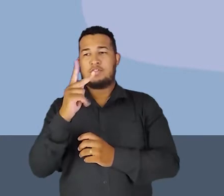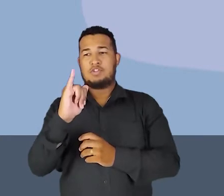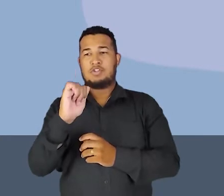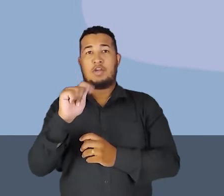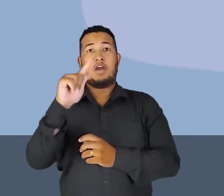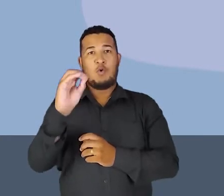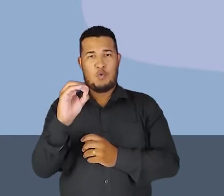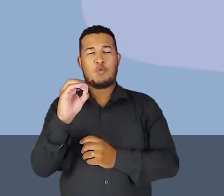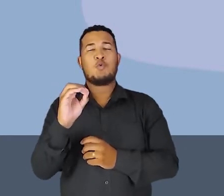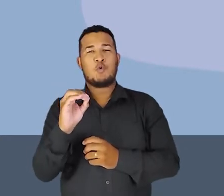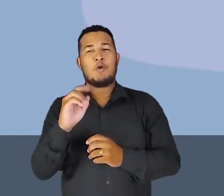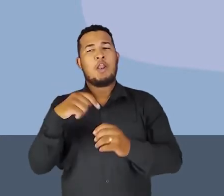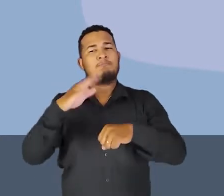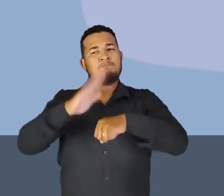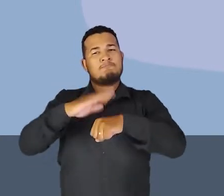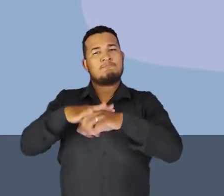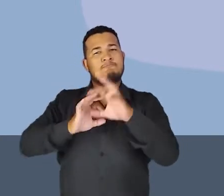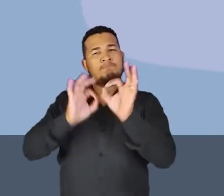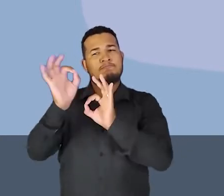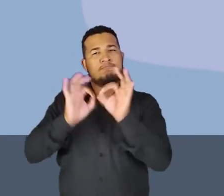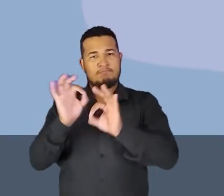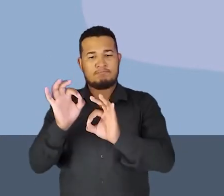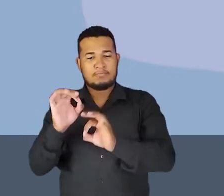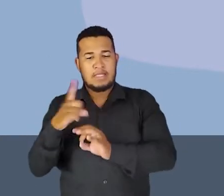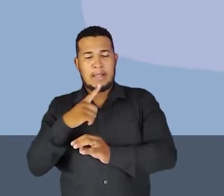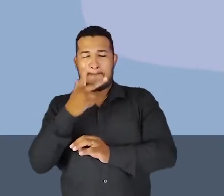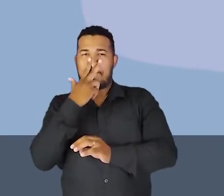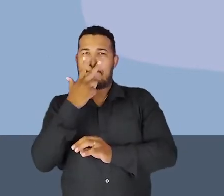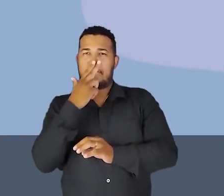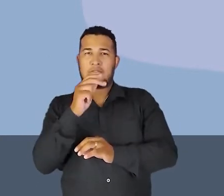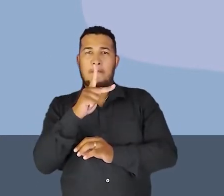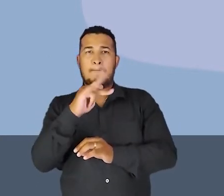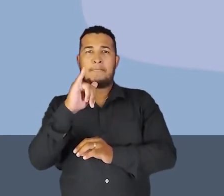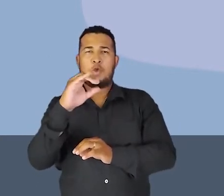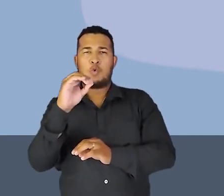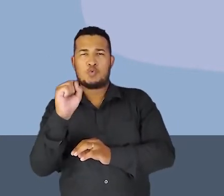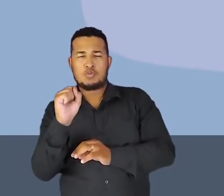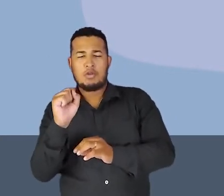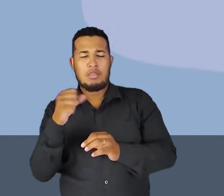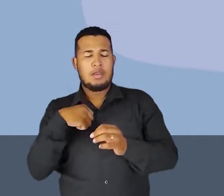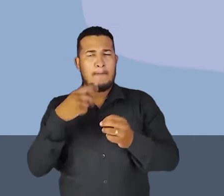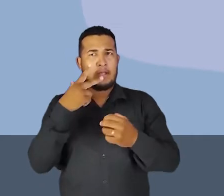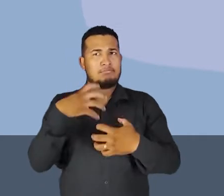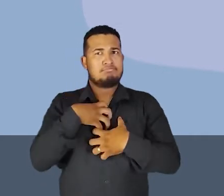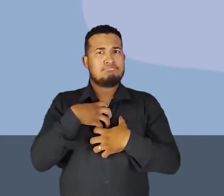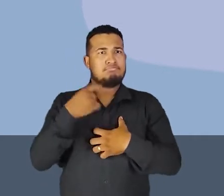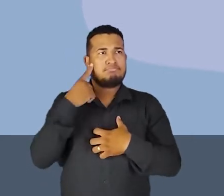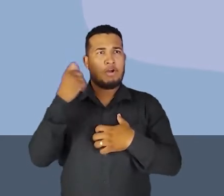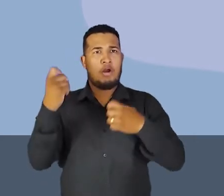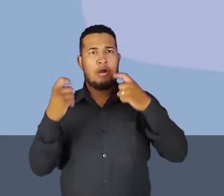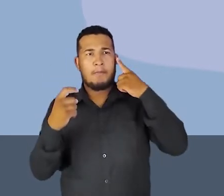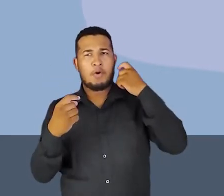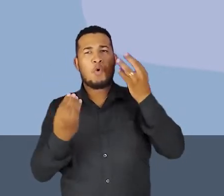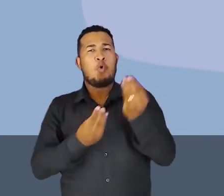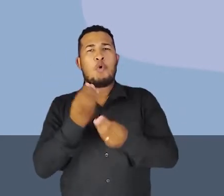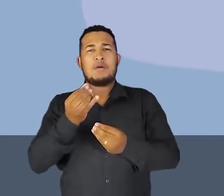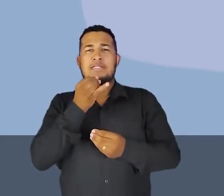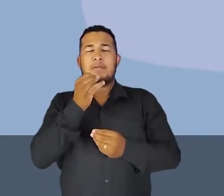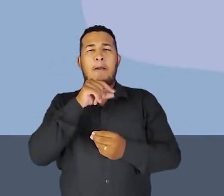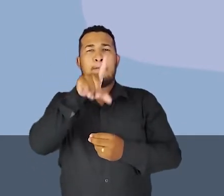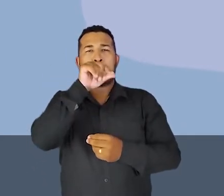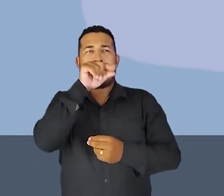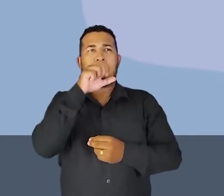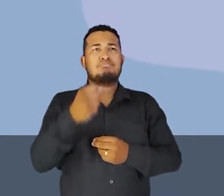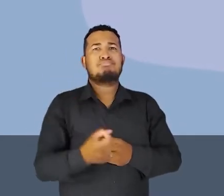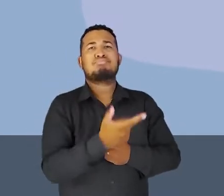né, e esses pios, eles buscam imitar o som de diferentes